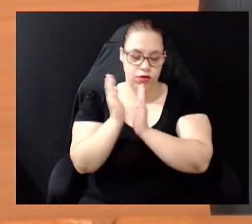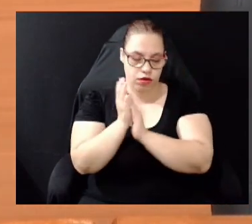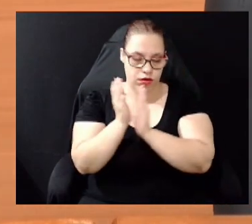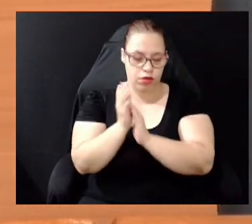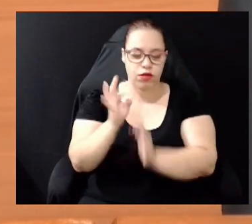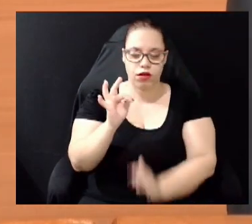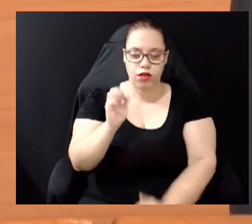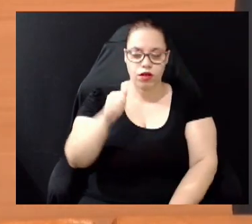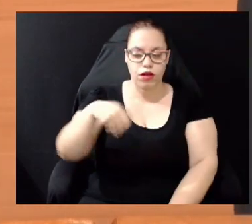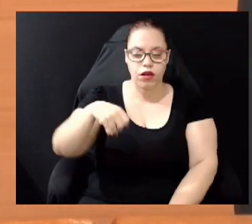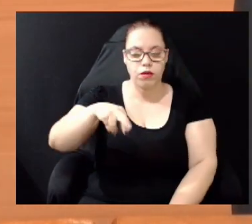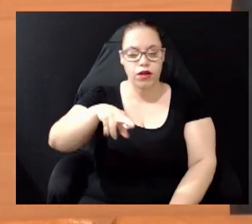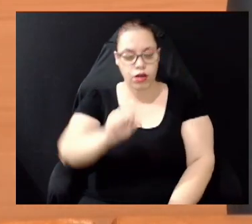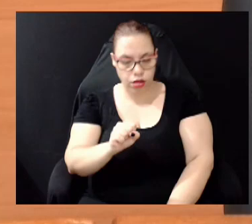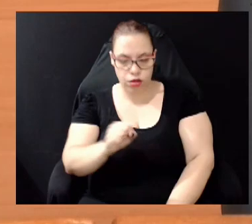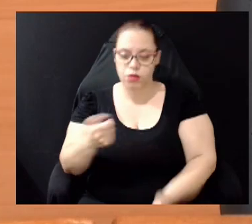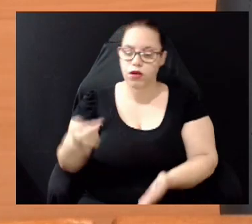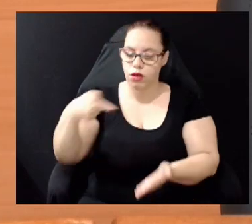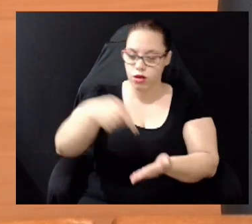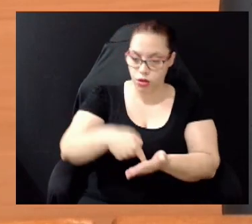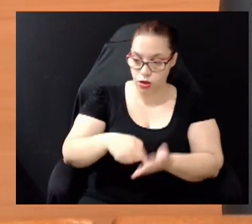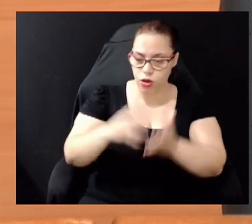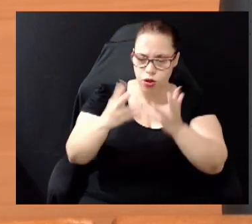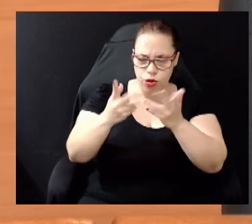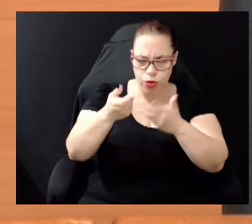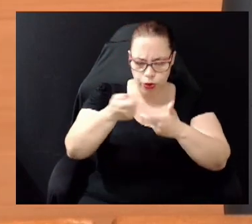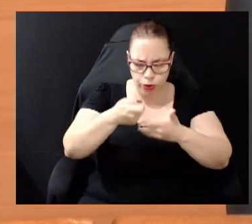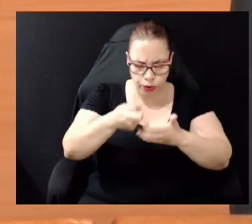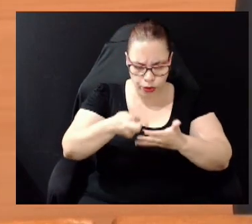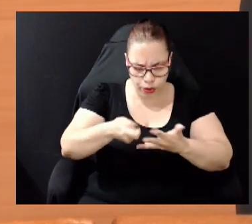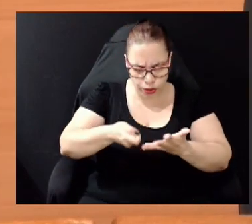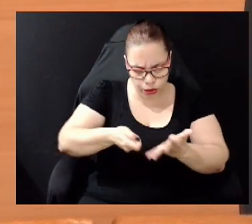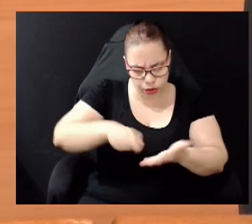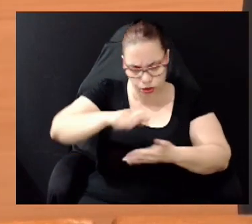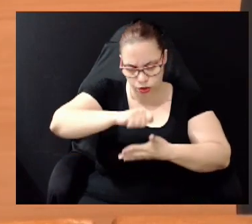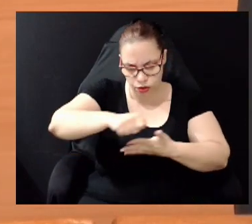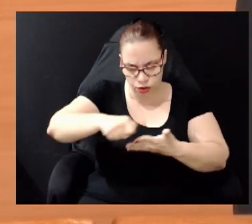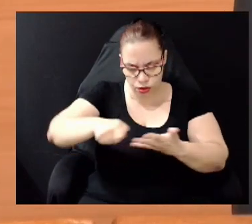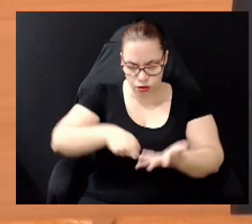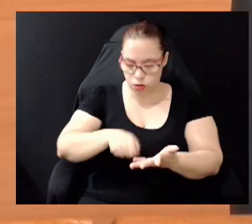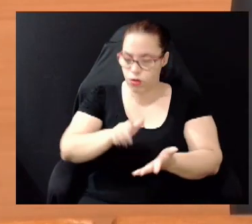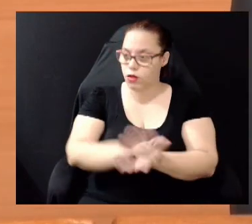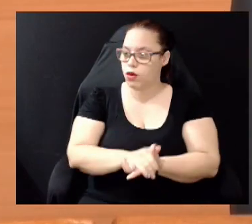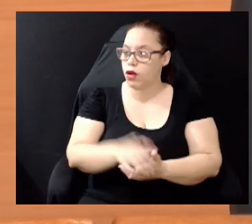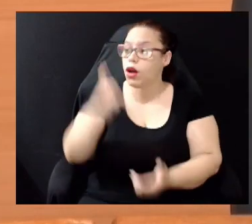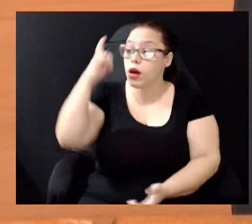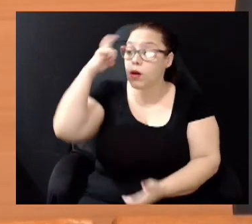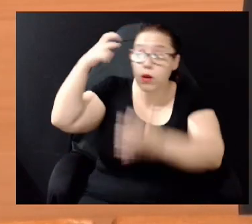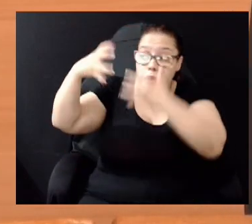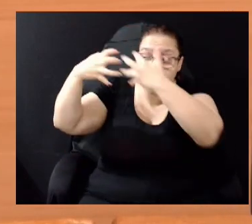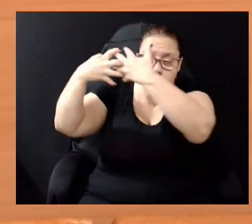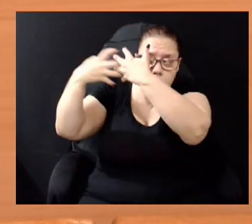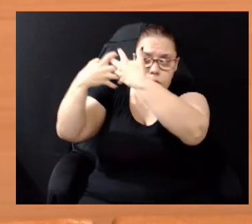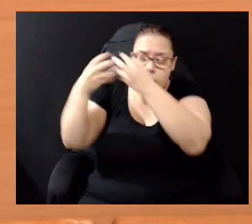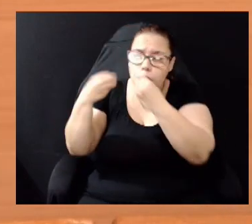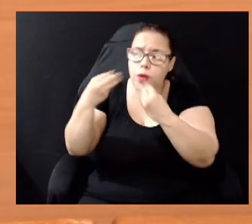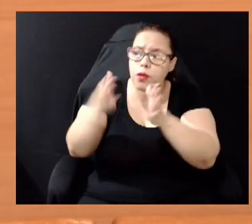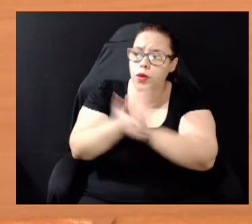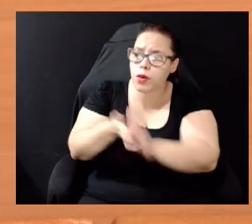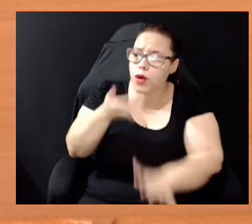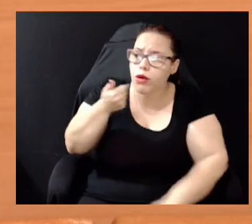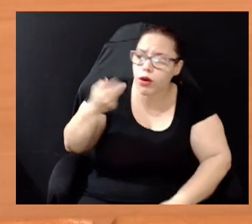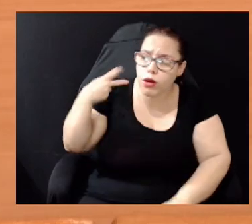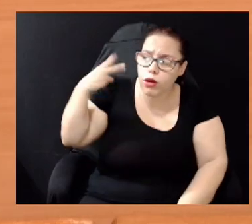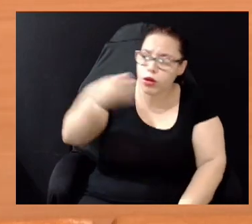ter trazido, né, tantos elementos que fazem a gente criar uma reflexão e pensar em como que a gente pode aprimorar a política pública na cidade de